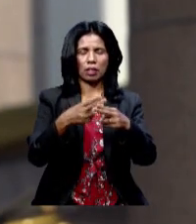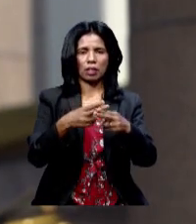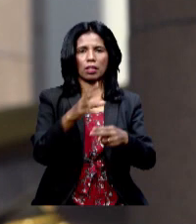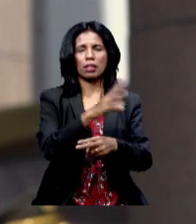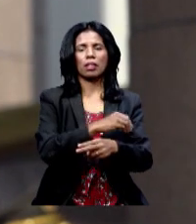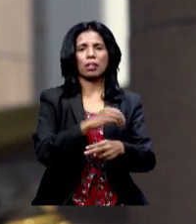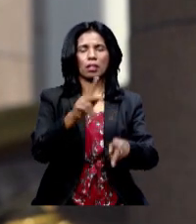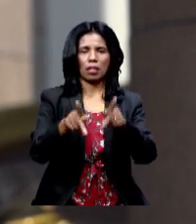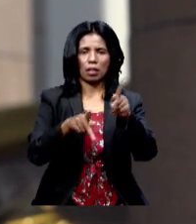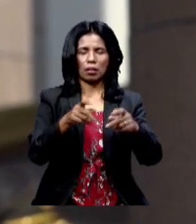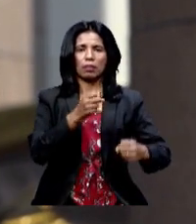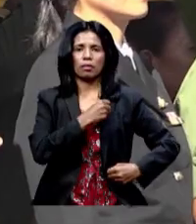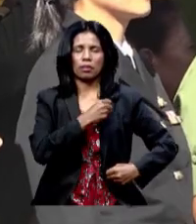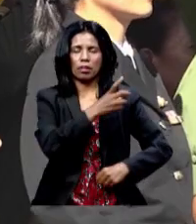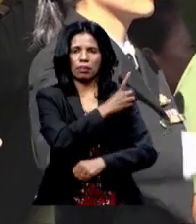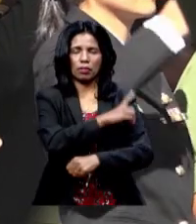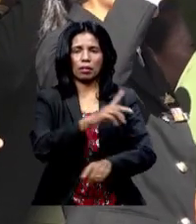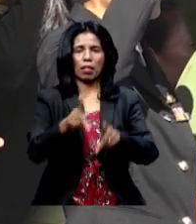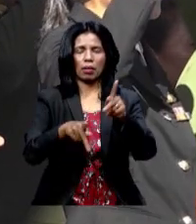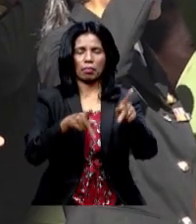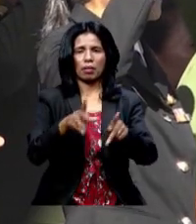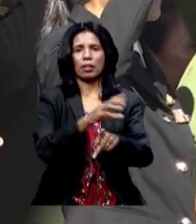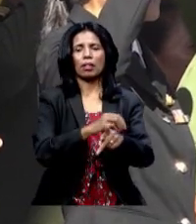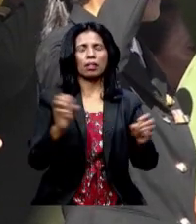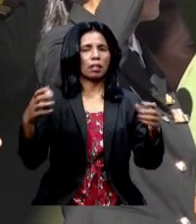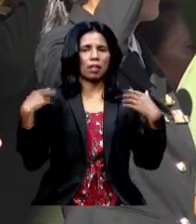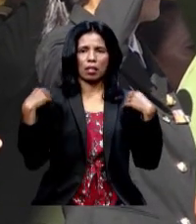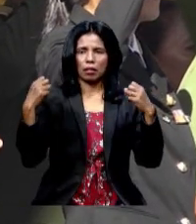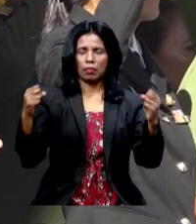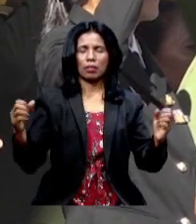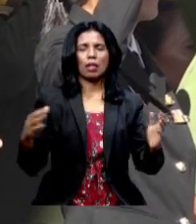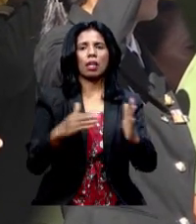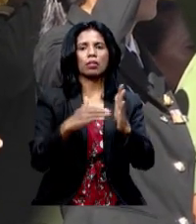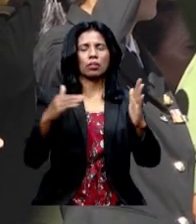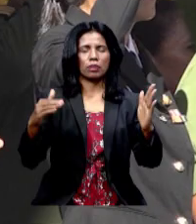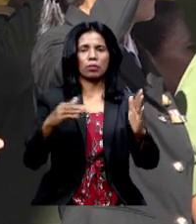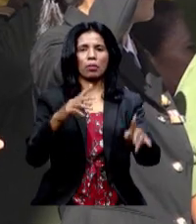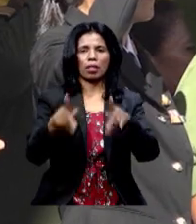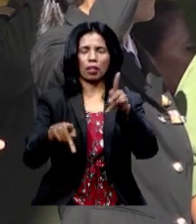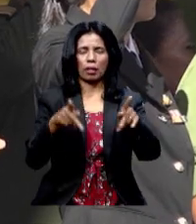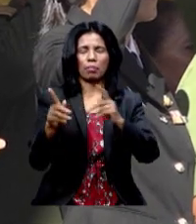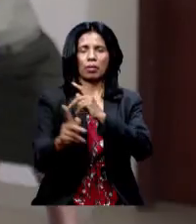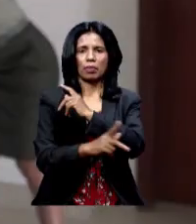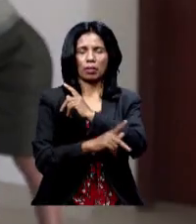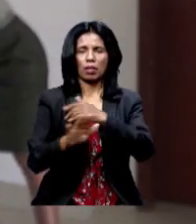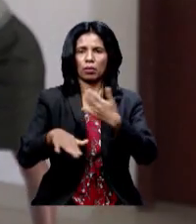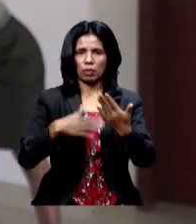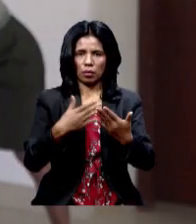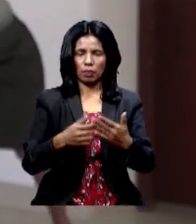do Povo Maubere, Rahu Atumonu, Kalaya Kebit contra Invasor Sira. Bainhira